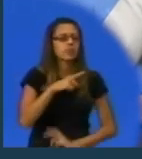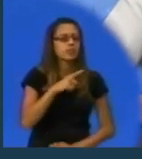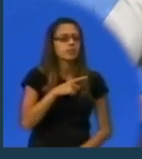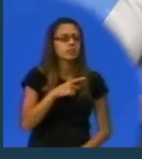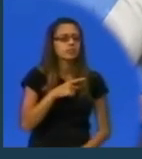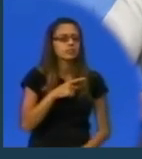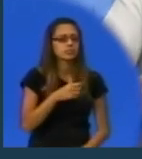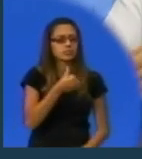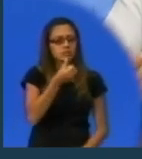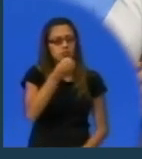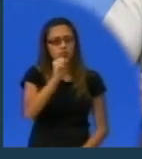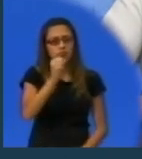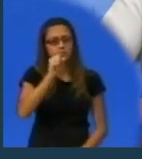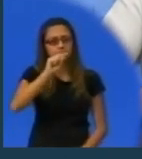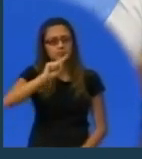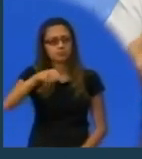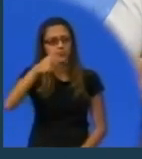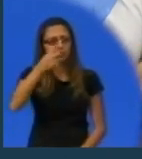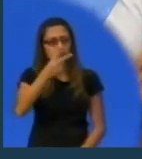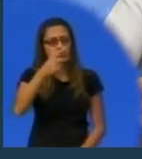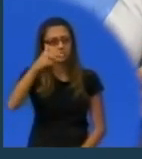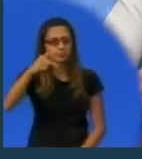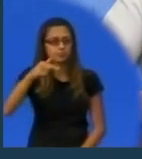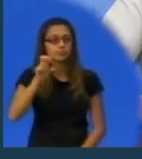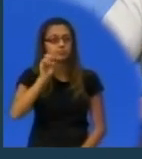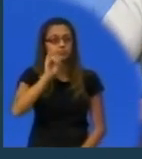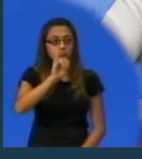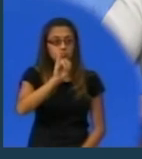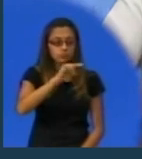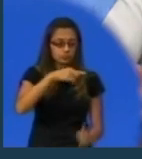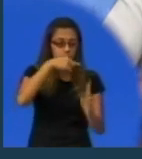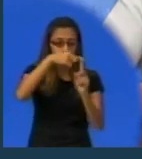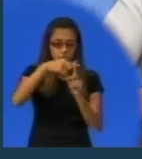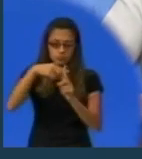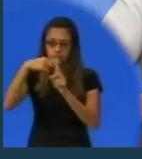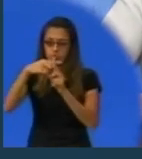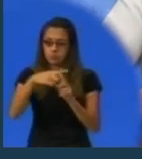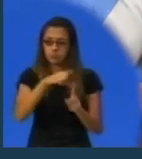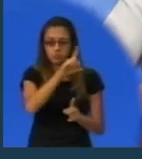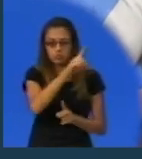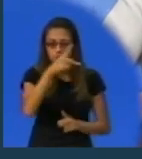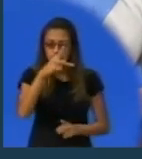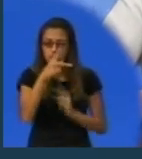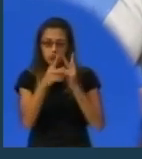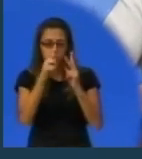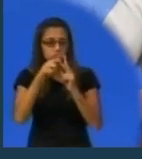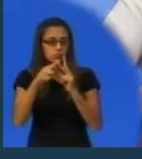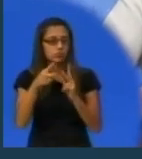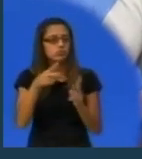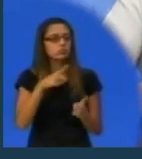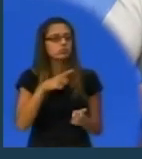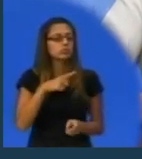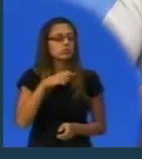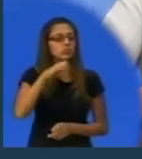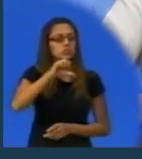68,27% dos seus dados. Se agora você somar apenas 2 desvios padrões em relação a essa média, você vai ter